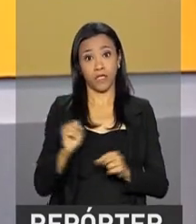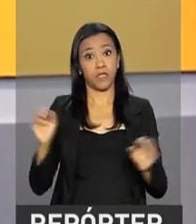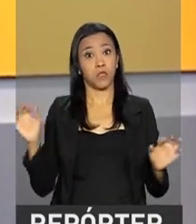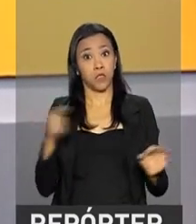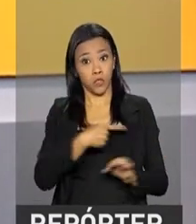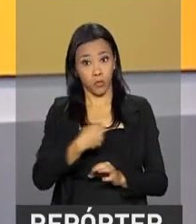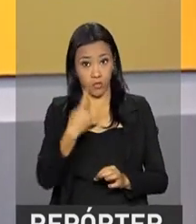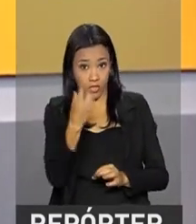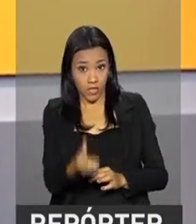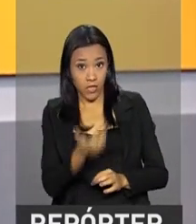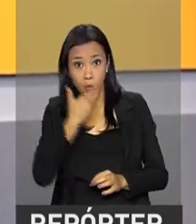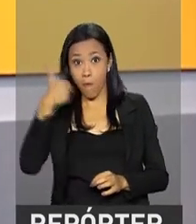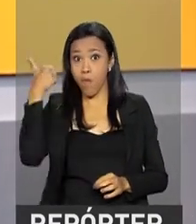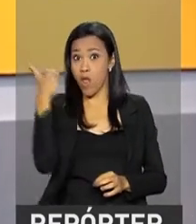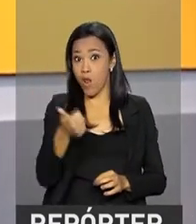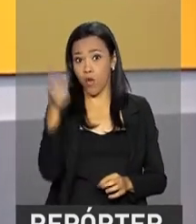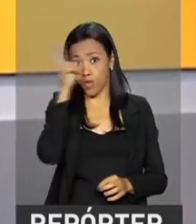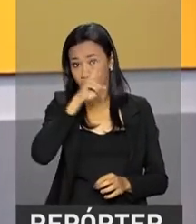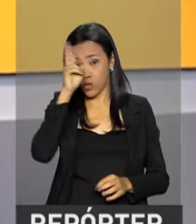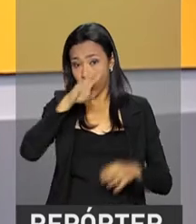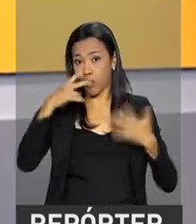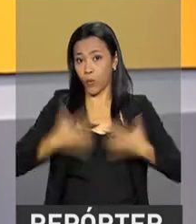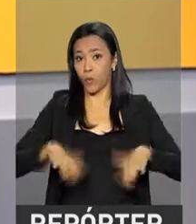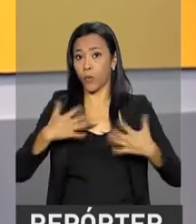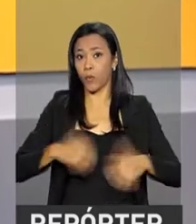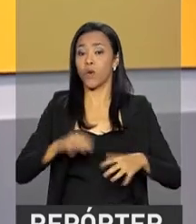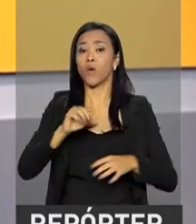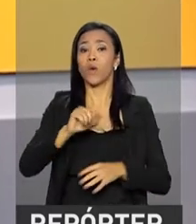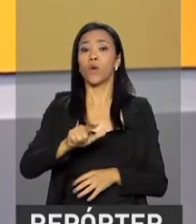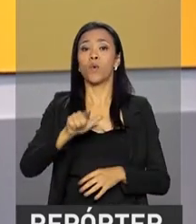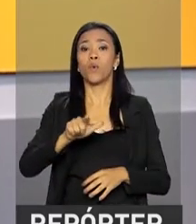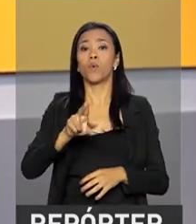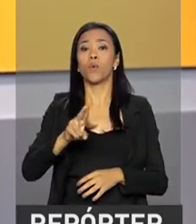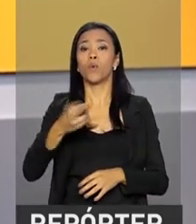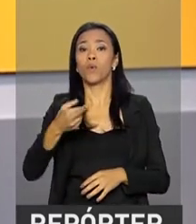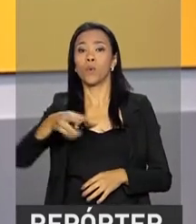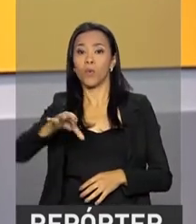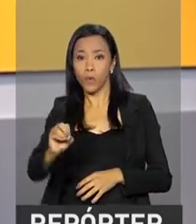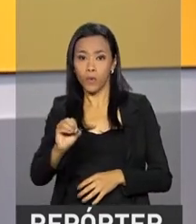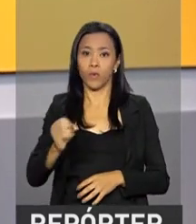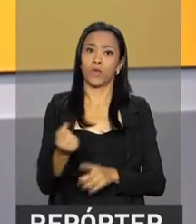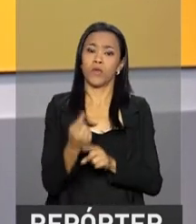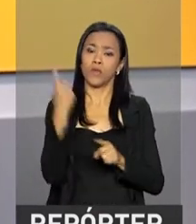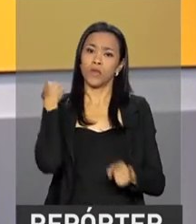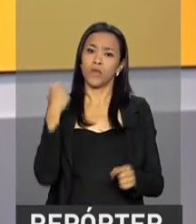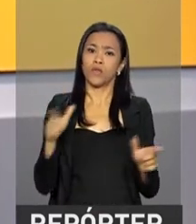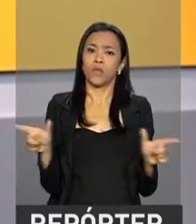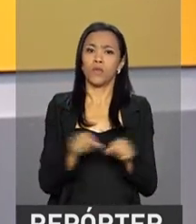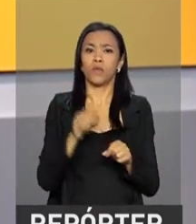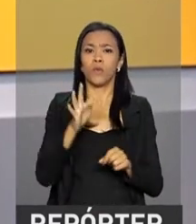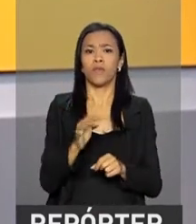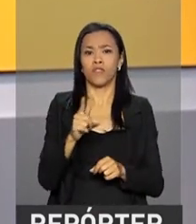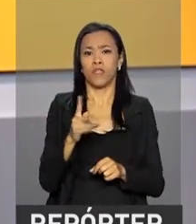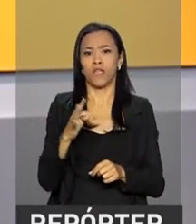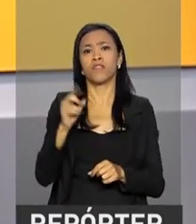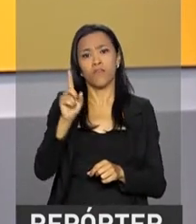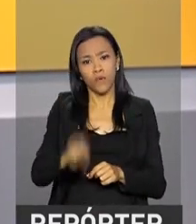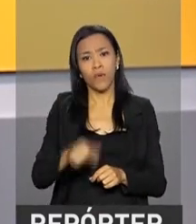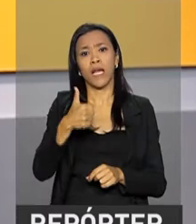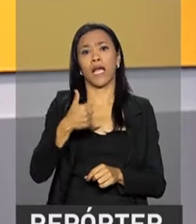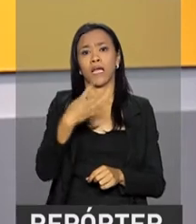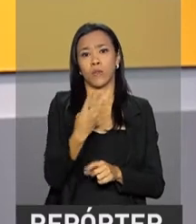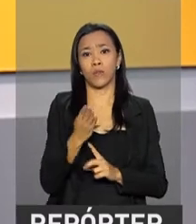melhor resultado da história o lucro do fundo de garantia do tempo de serviço no ano passado foi de 14 bilhões e meio de